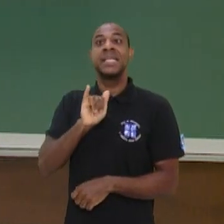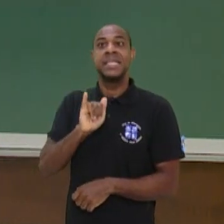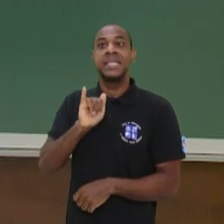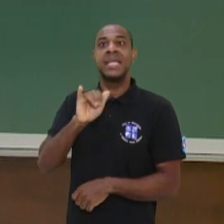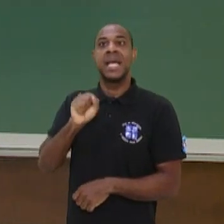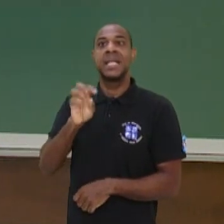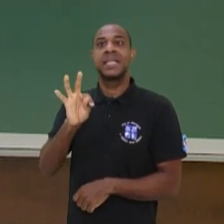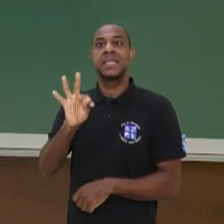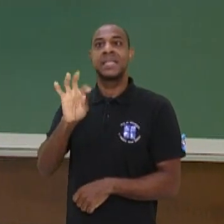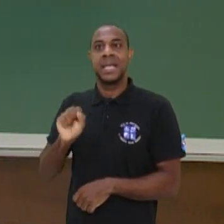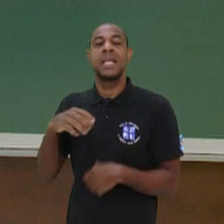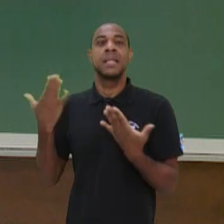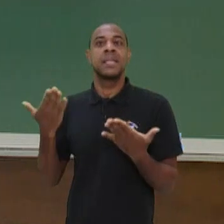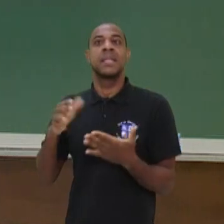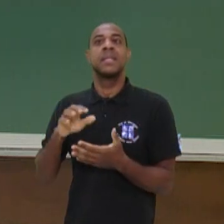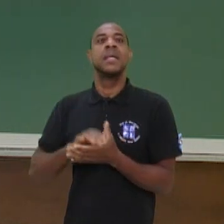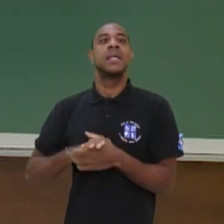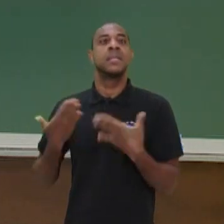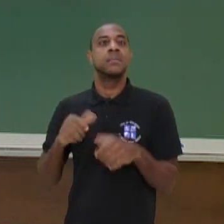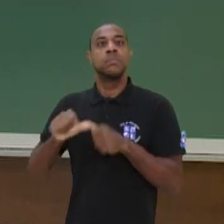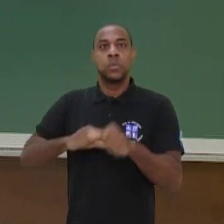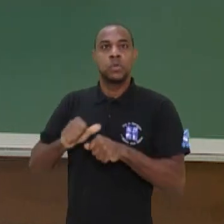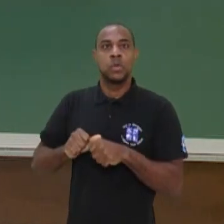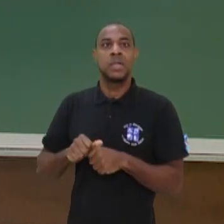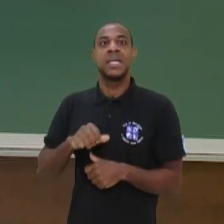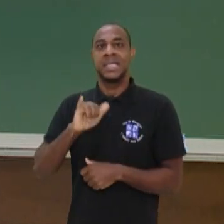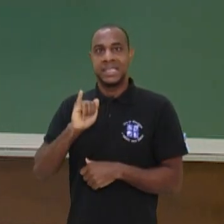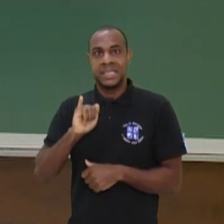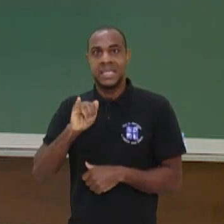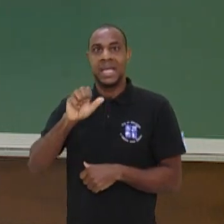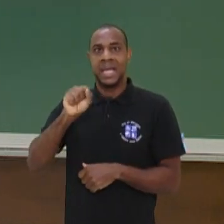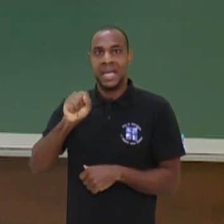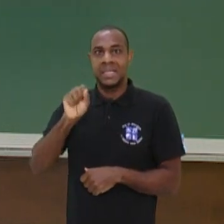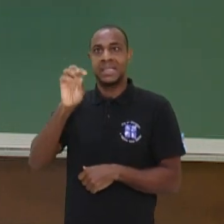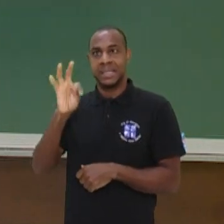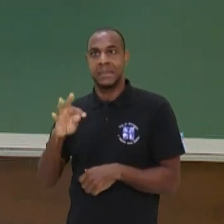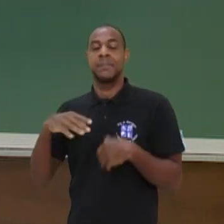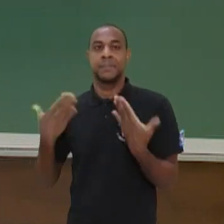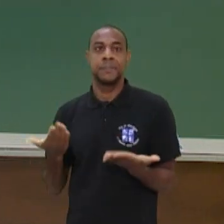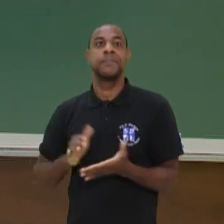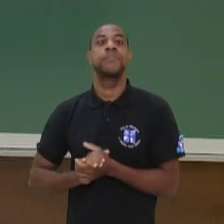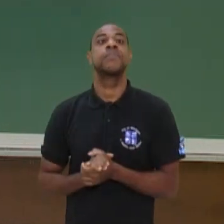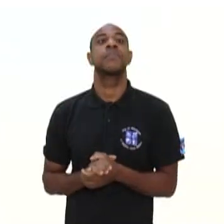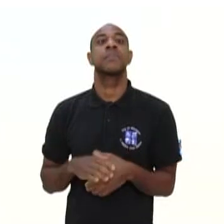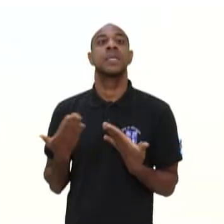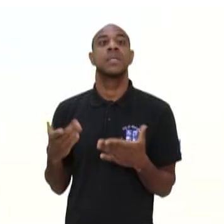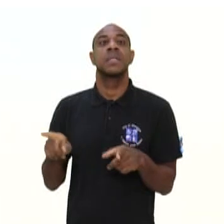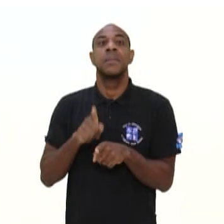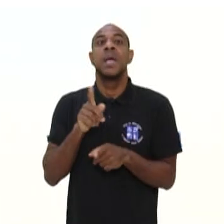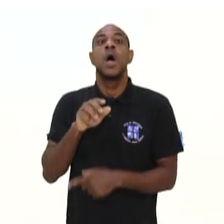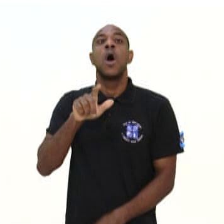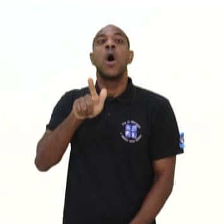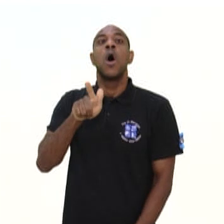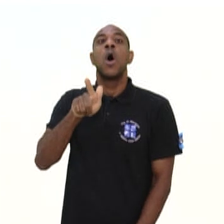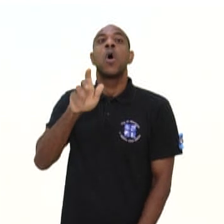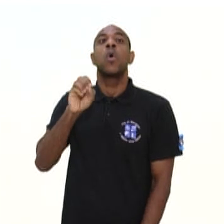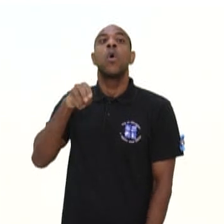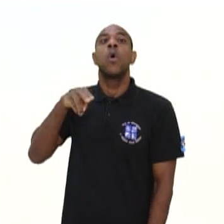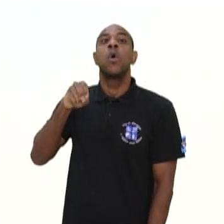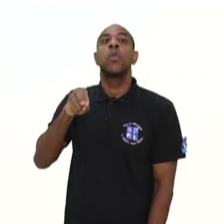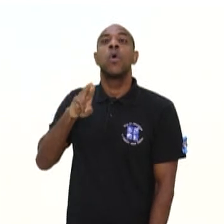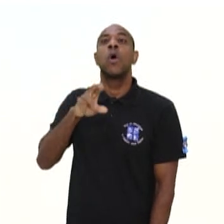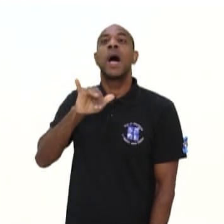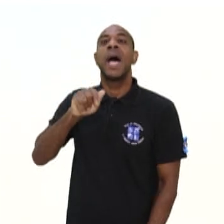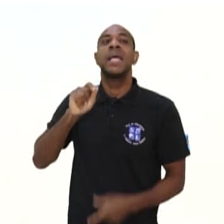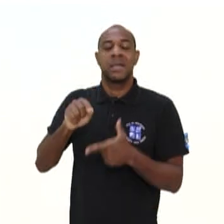aqui, gente. Gonorreia, também chamada de blenorragia, Ela é causada por uma bactéria que é o gonococo, Ela